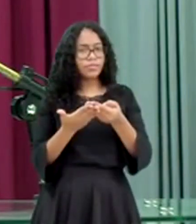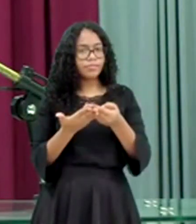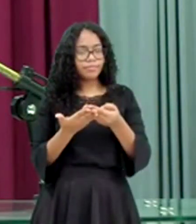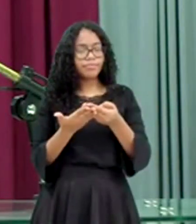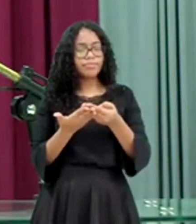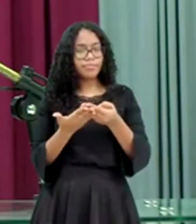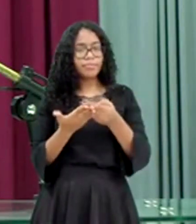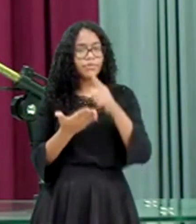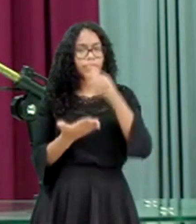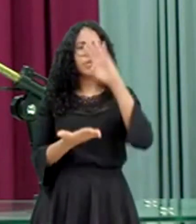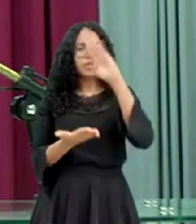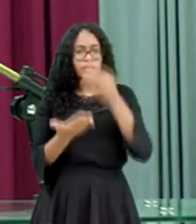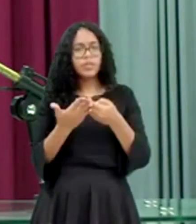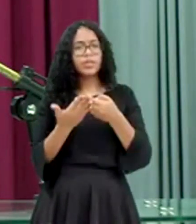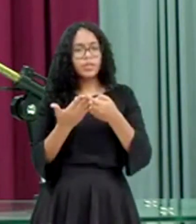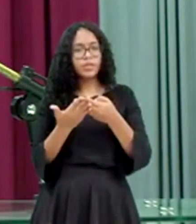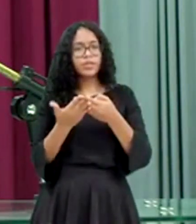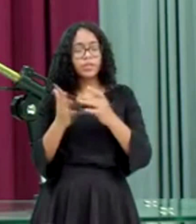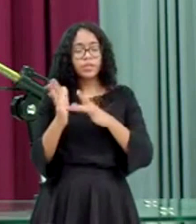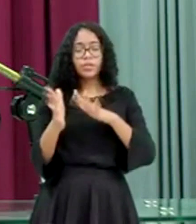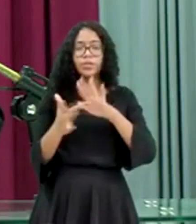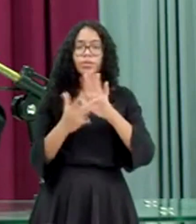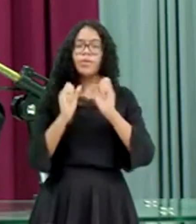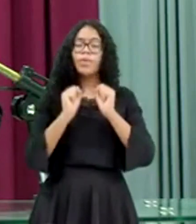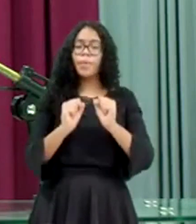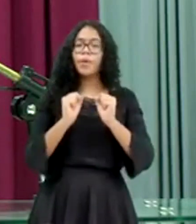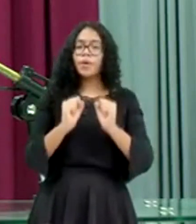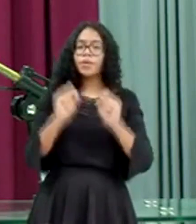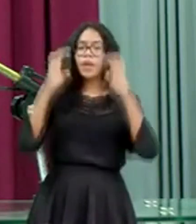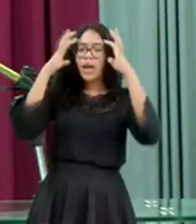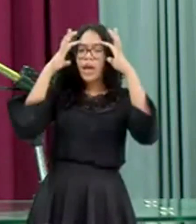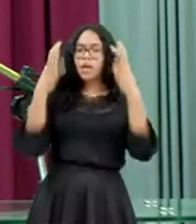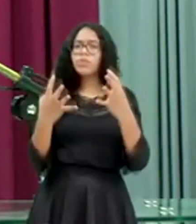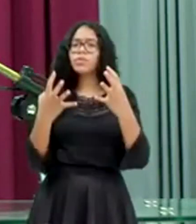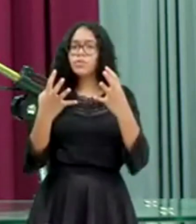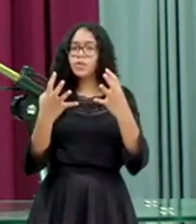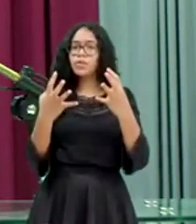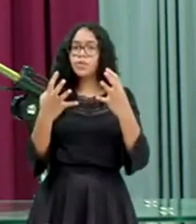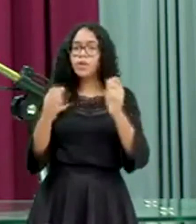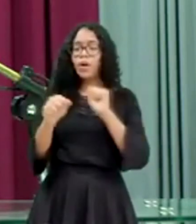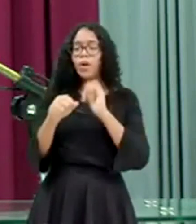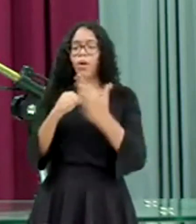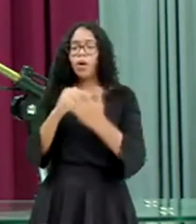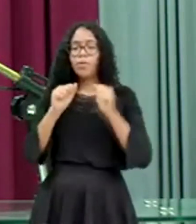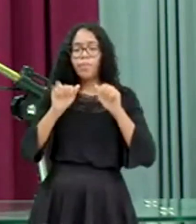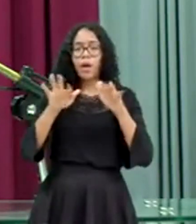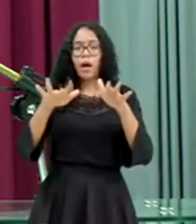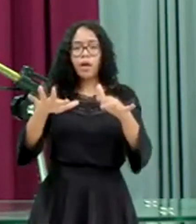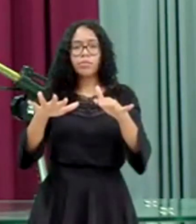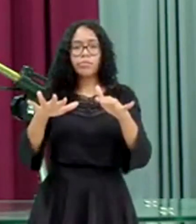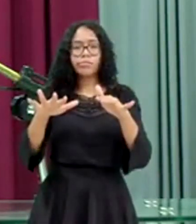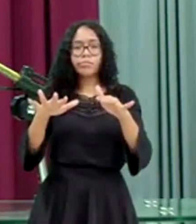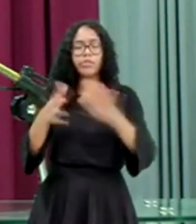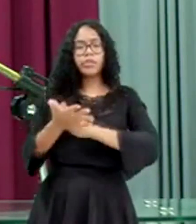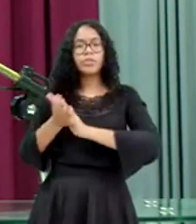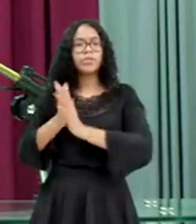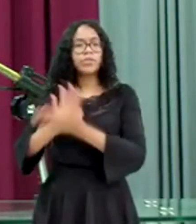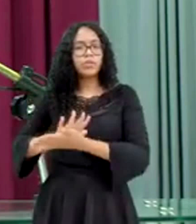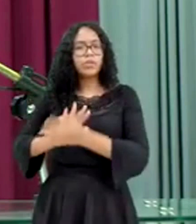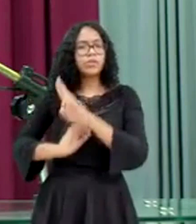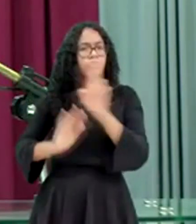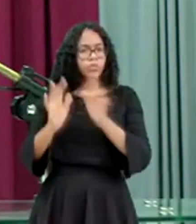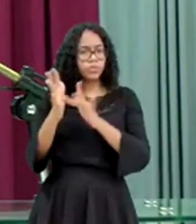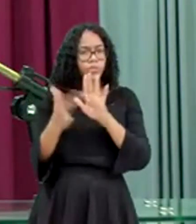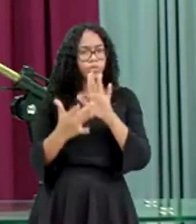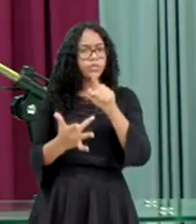crê que Deus pode, no momento, resolver esta causa, dar fim a este mal em nome de